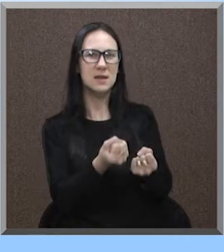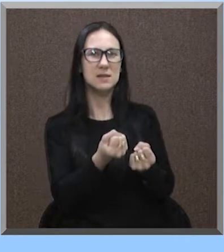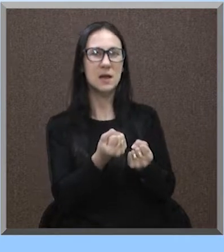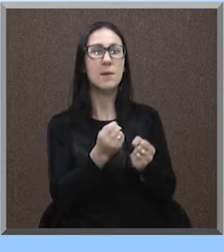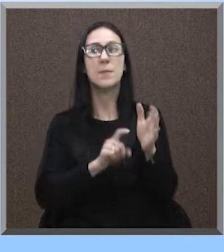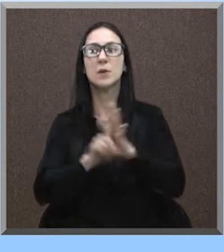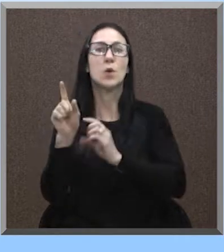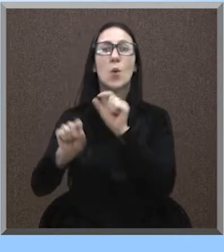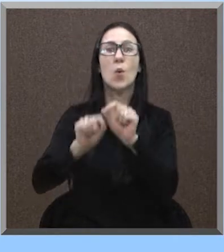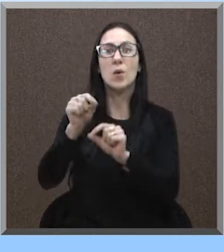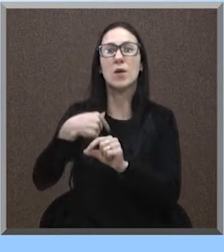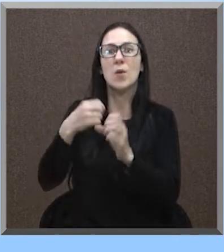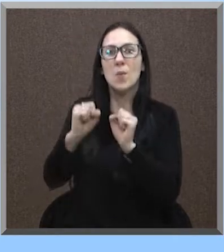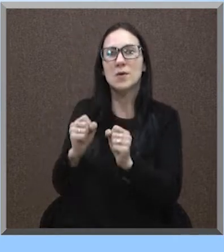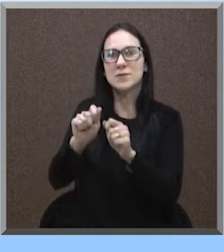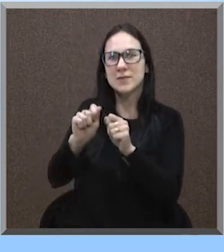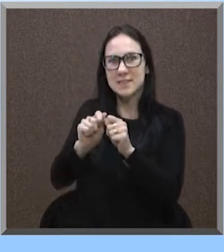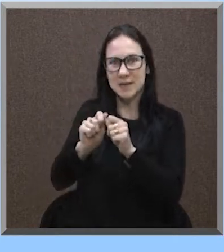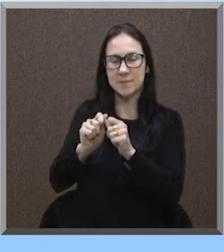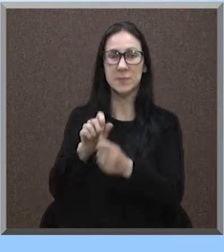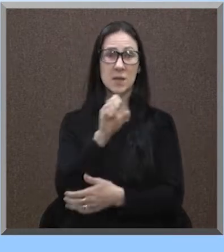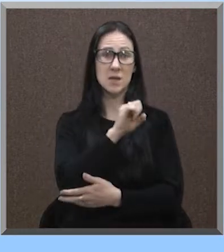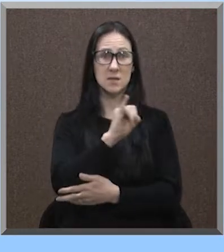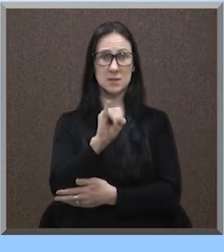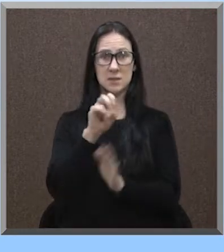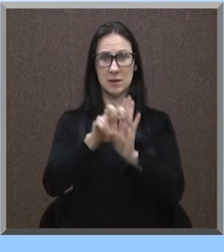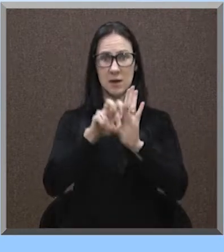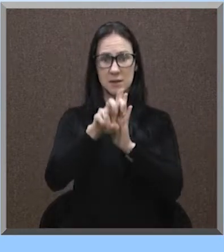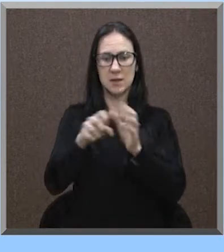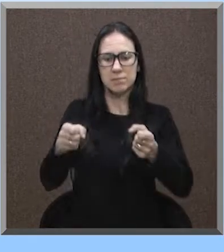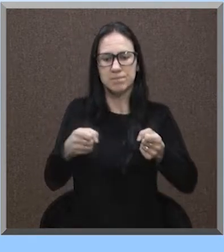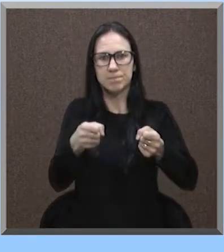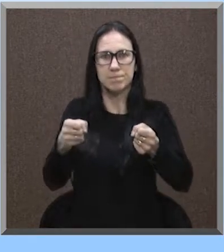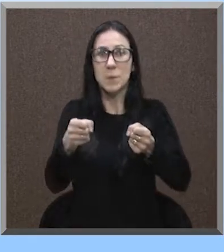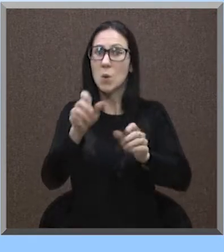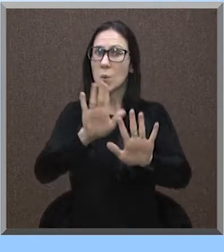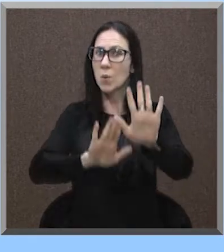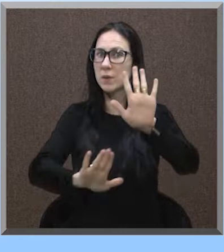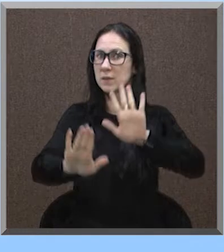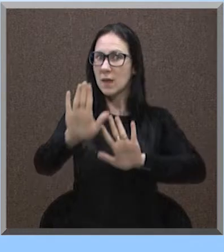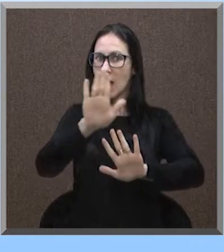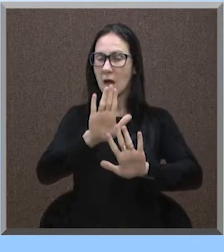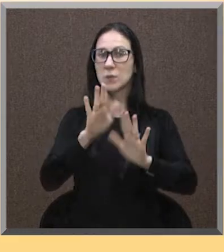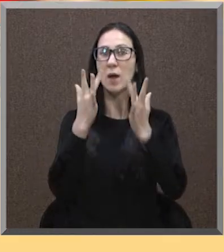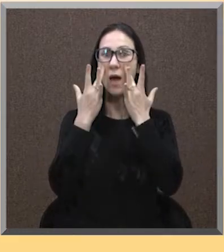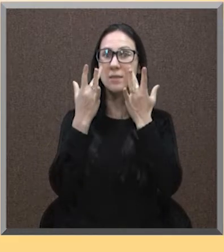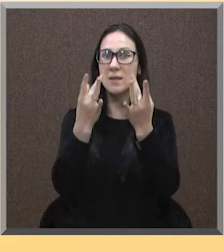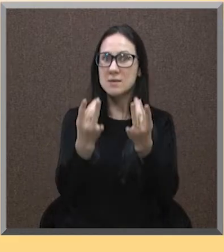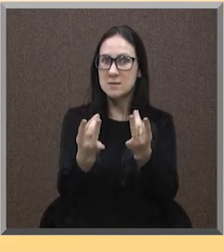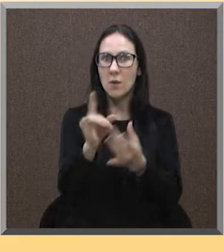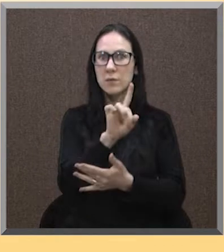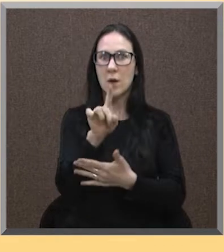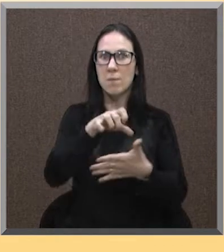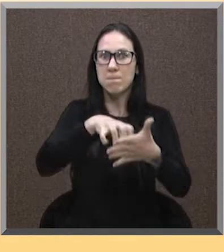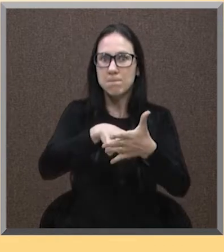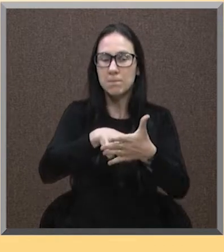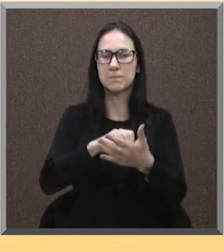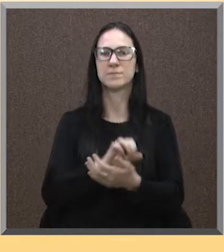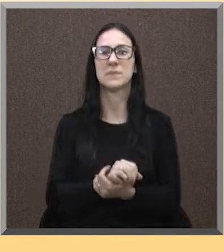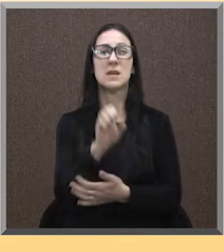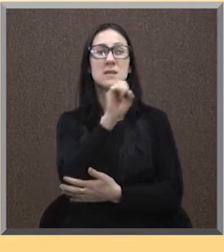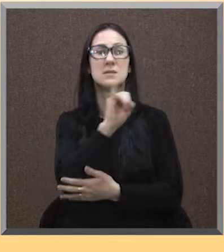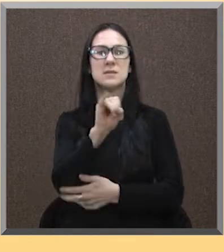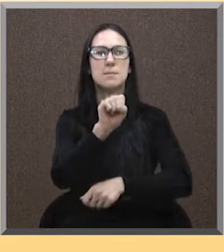Se ela quiser ajuda com a cadeira, conduza com cuidado e preste muita atenção para não bater em nada. Se parar para conversar com